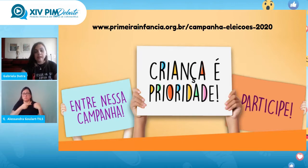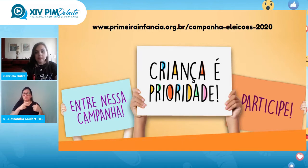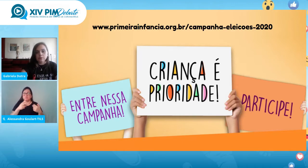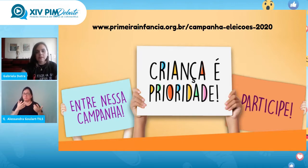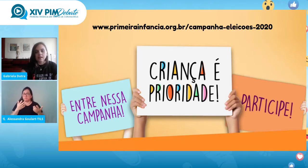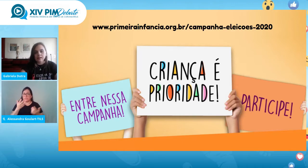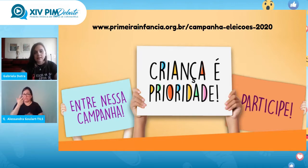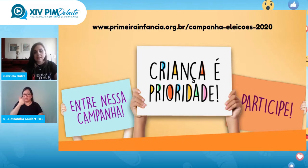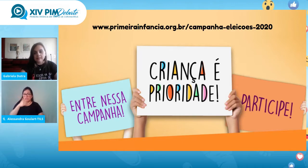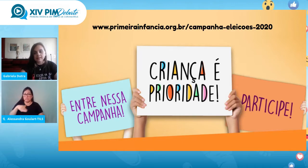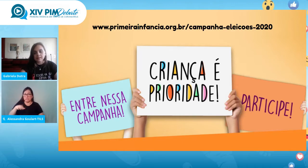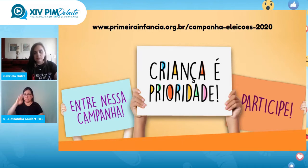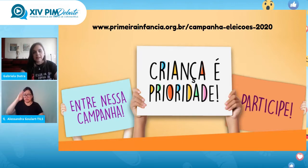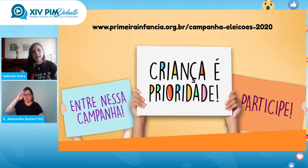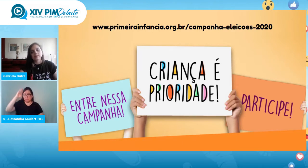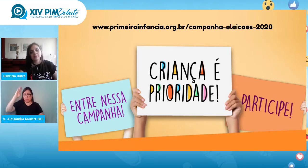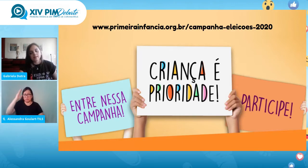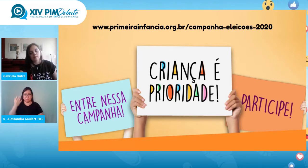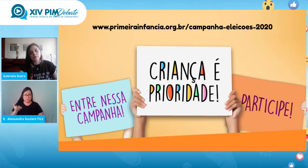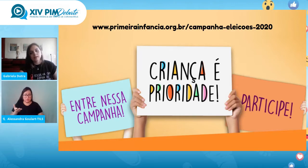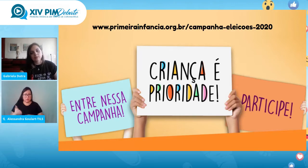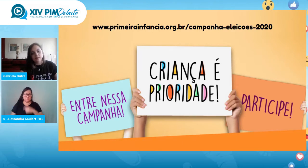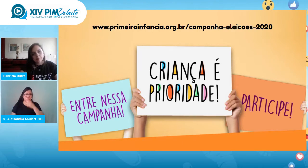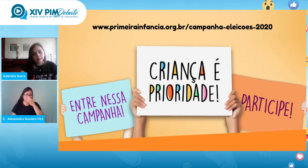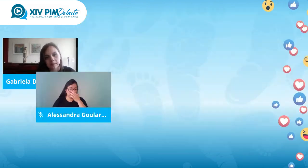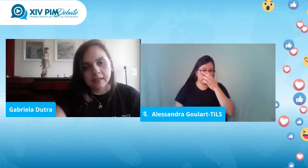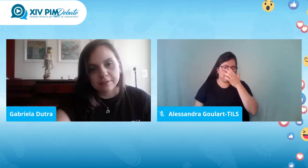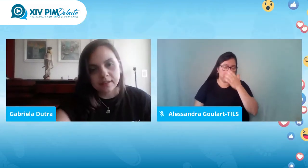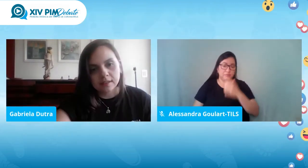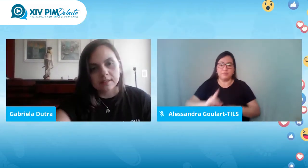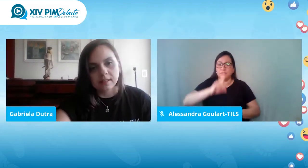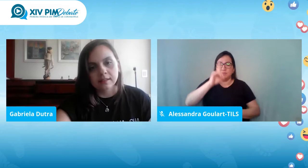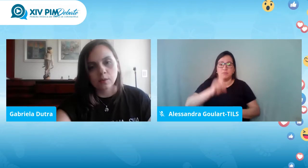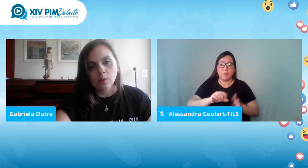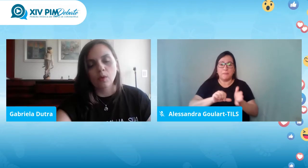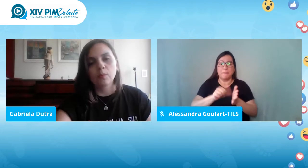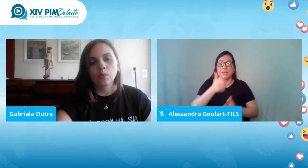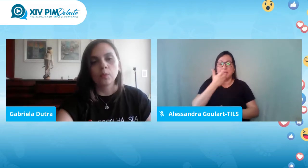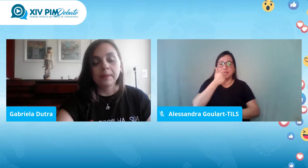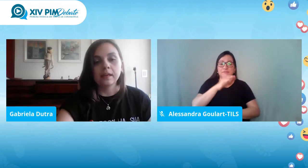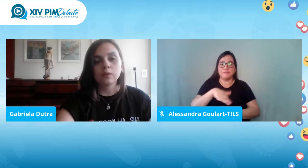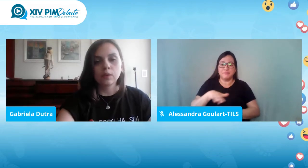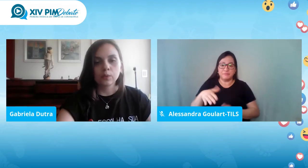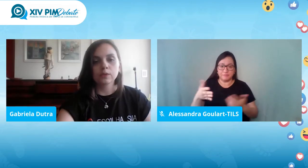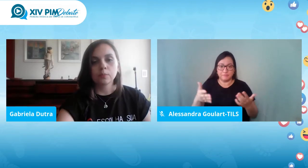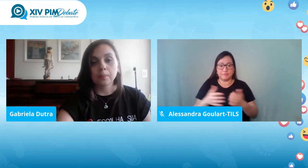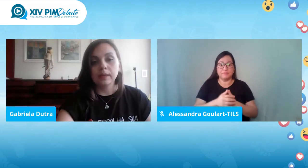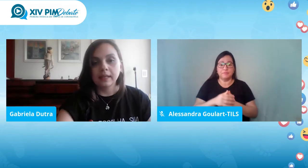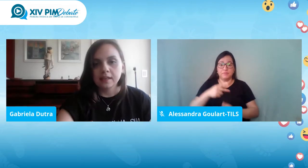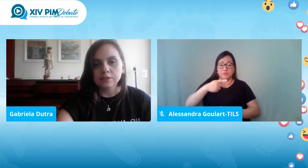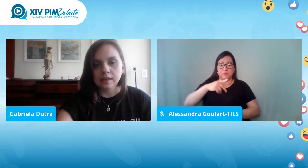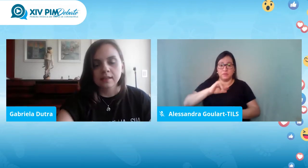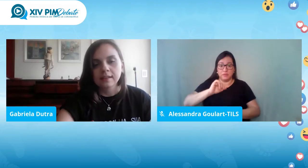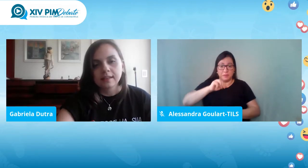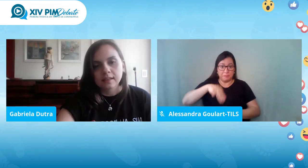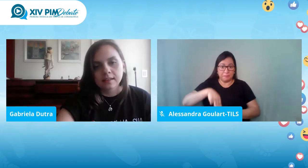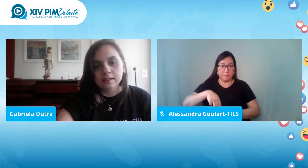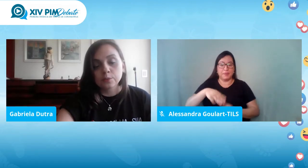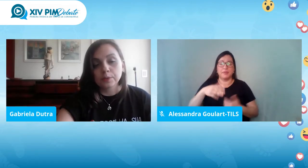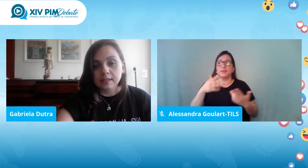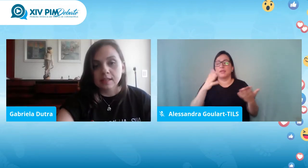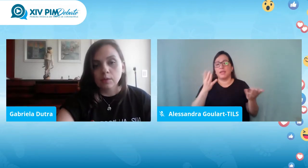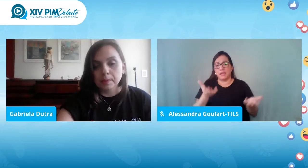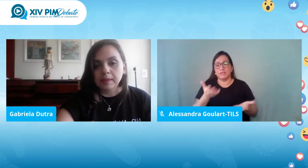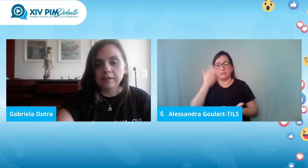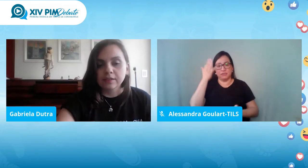aos direitos das crianças pequenas, né, os direitos da primeira infância. Então, como o PIN, enquanto uma política